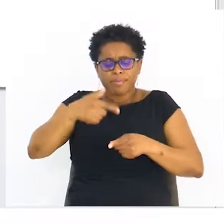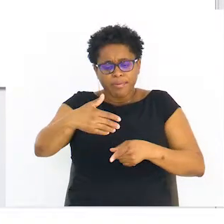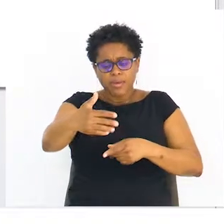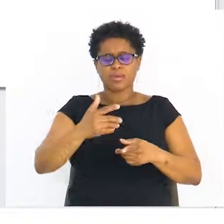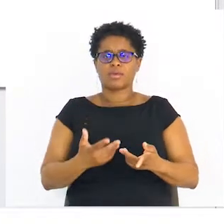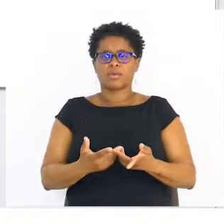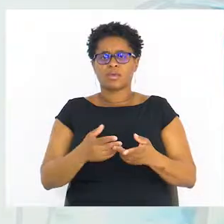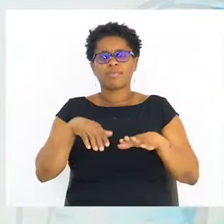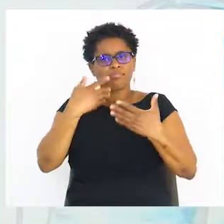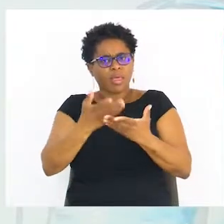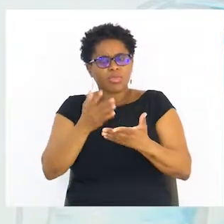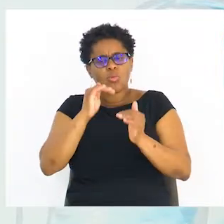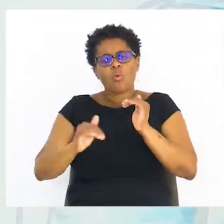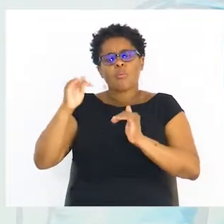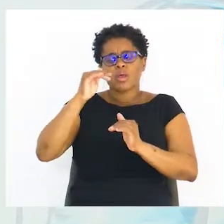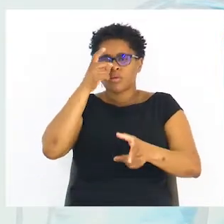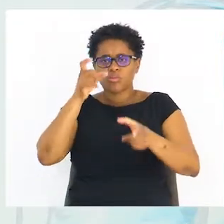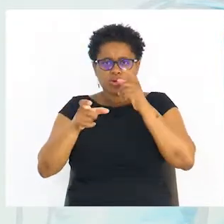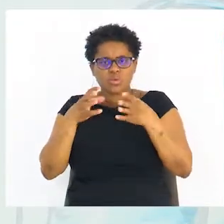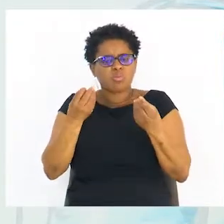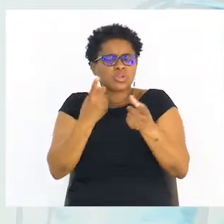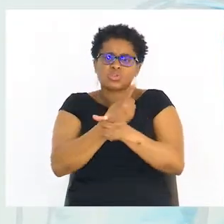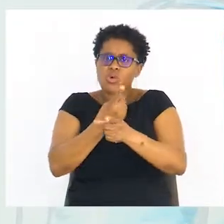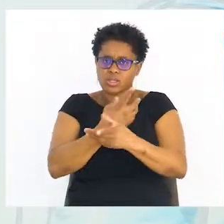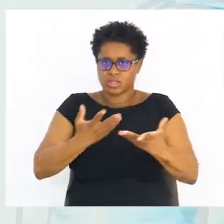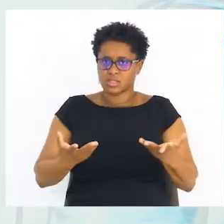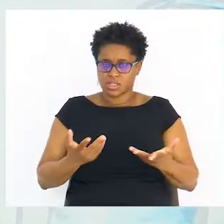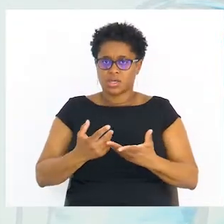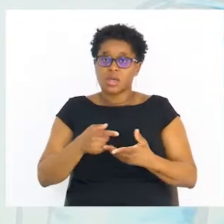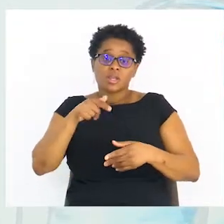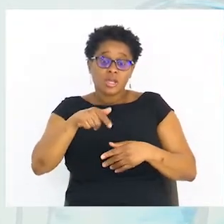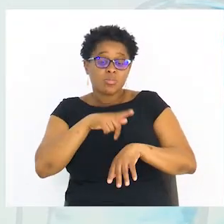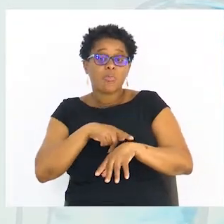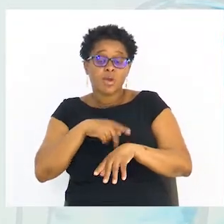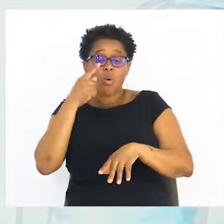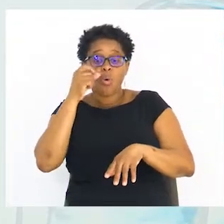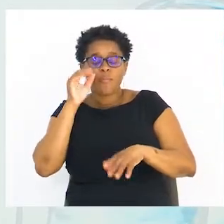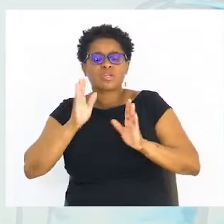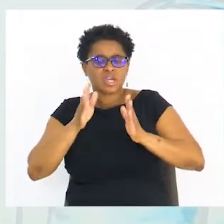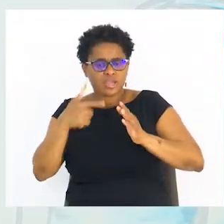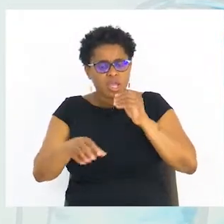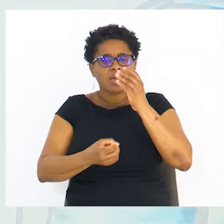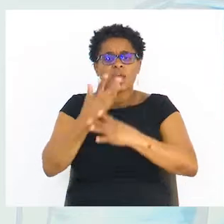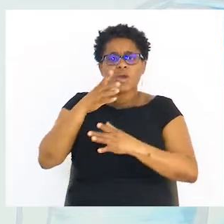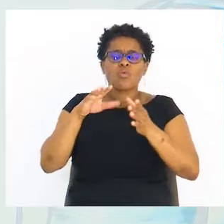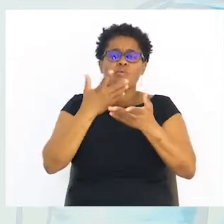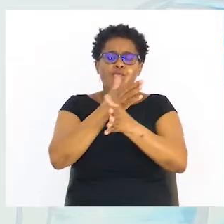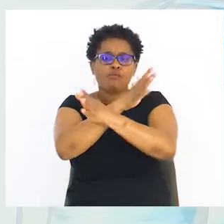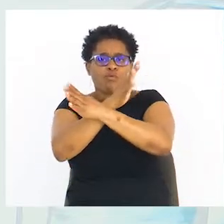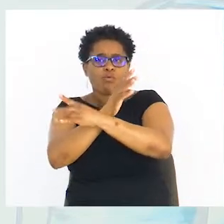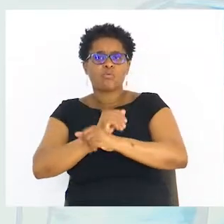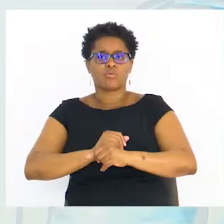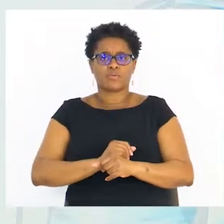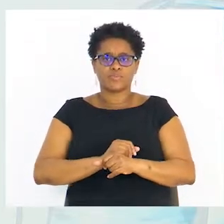é que teria proporcionar o aumento da população? Muitas coisas. Neste momento, o homem já tinha inventado o